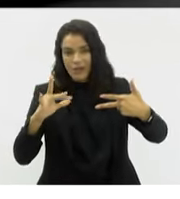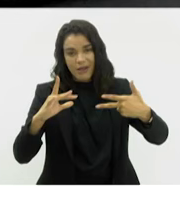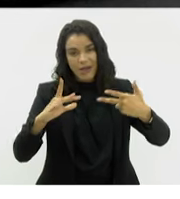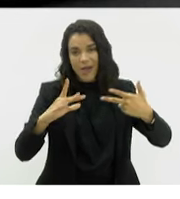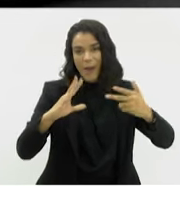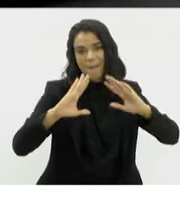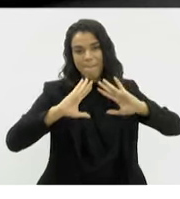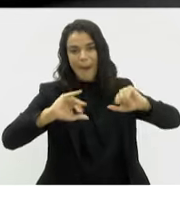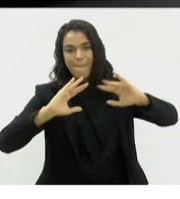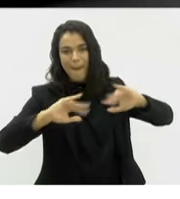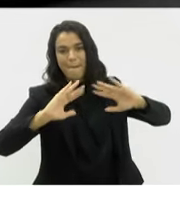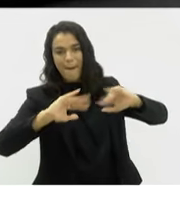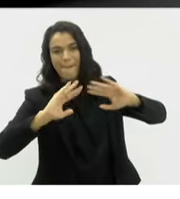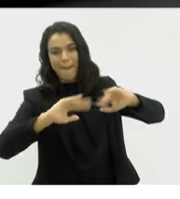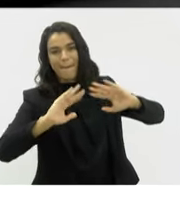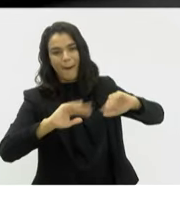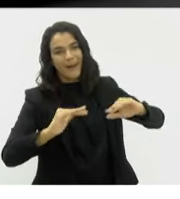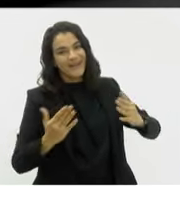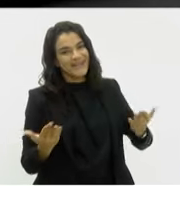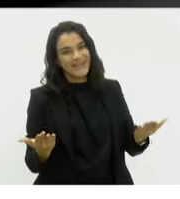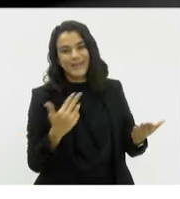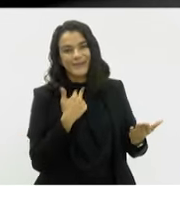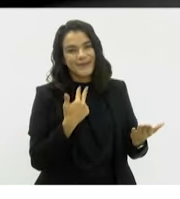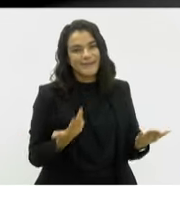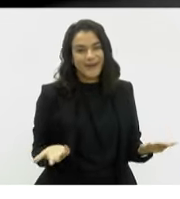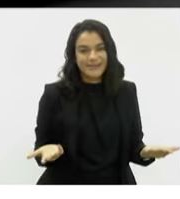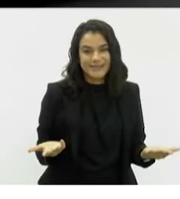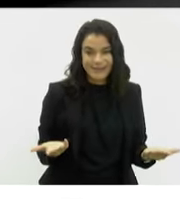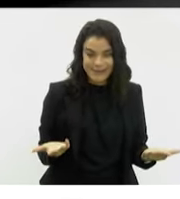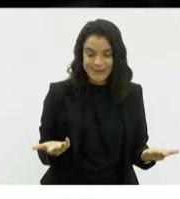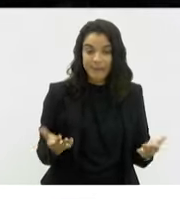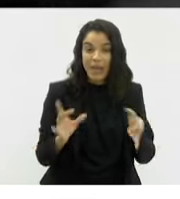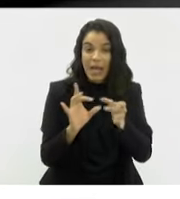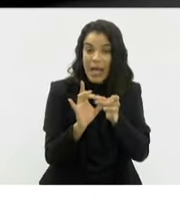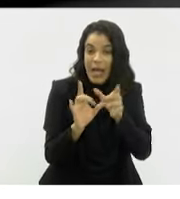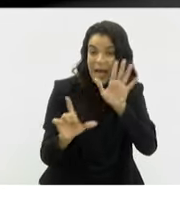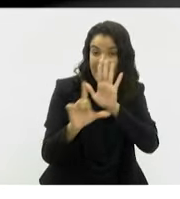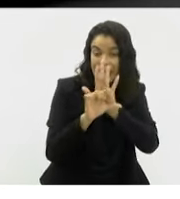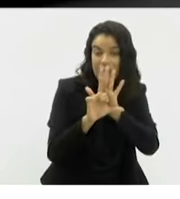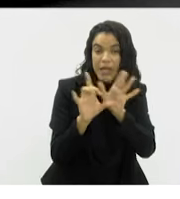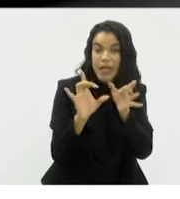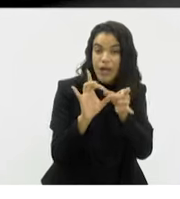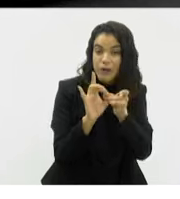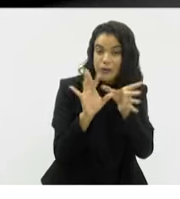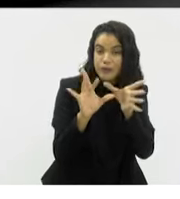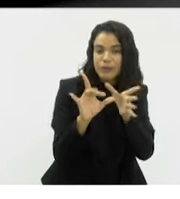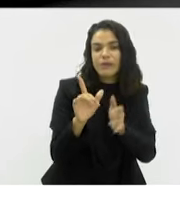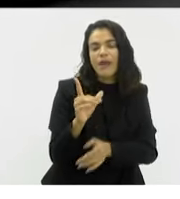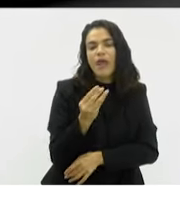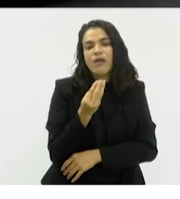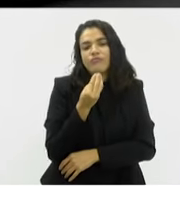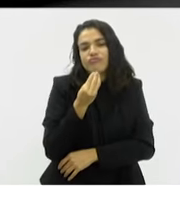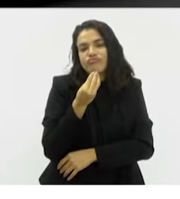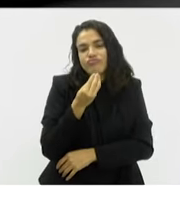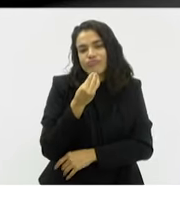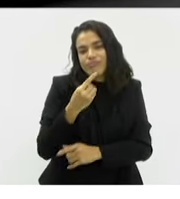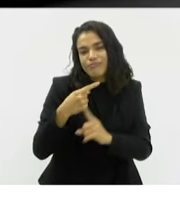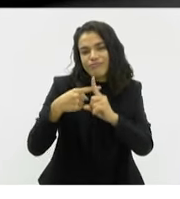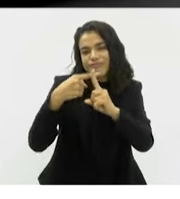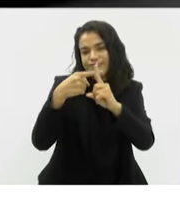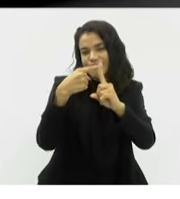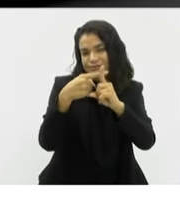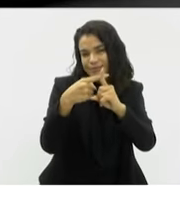é que não pode. E aí, a lei autorizativa tem a vantagem que o